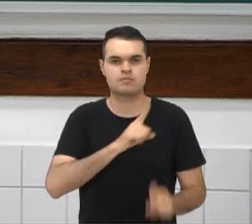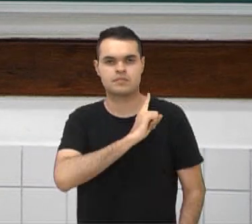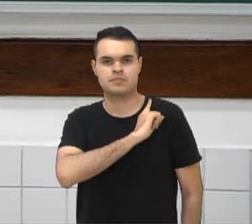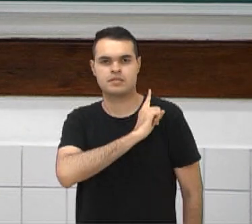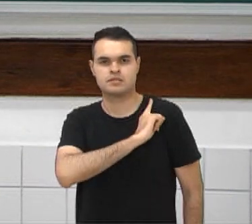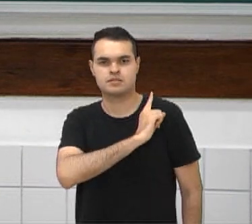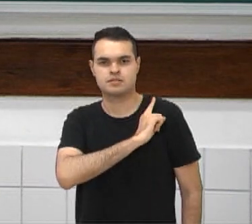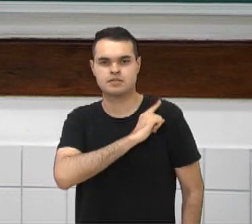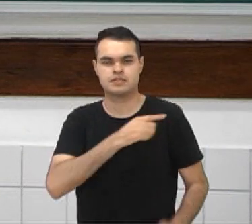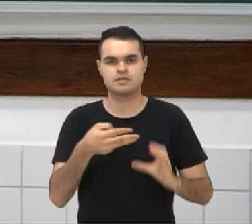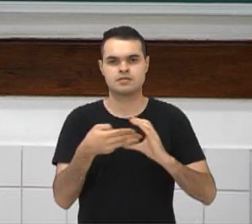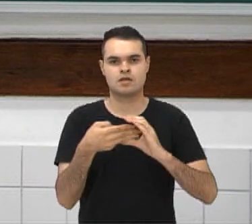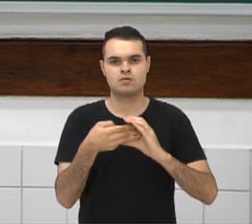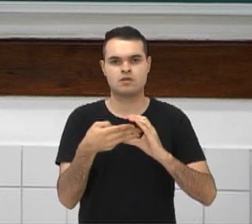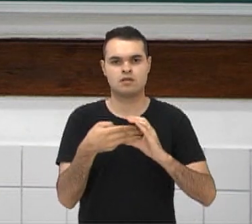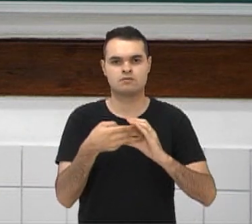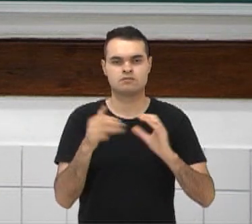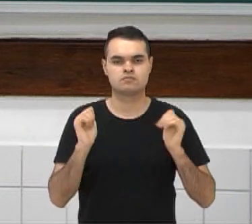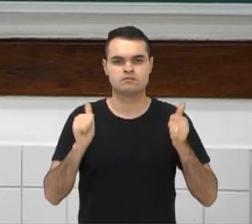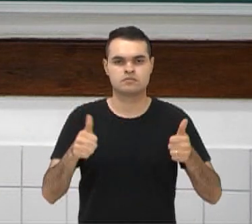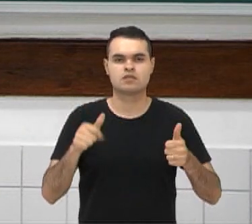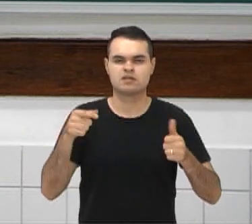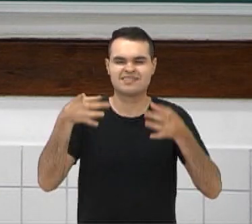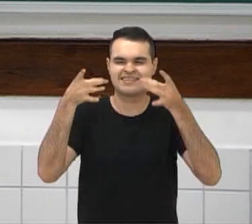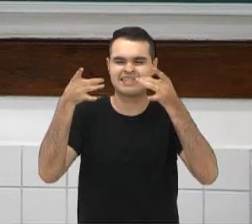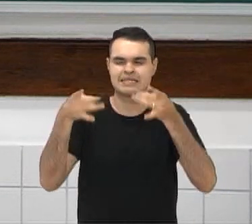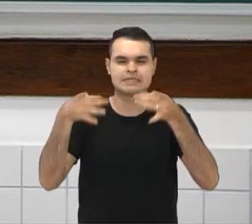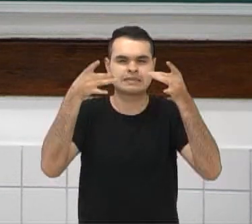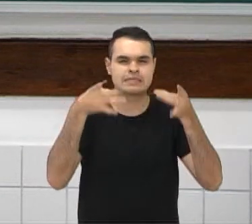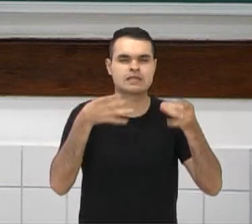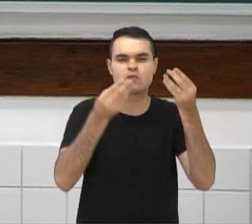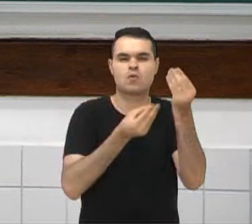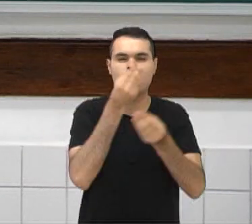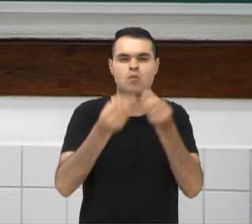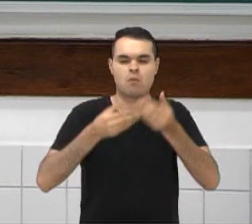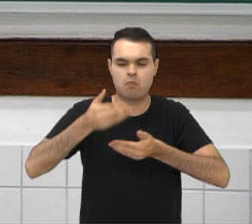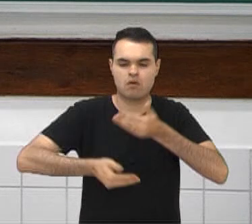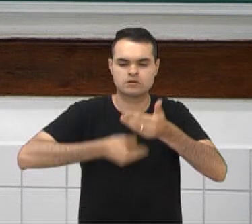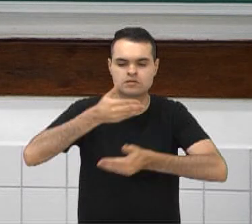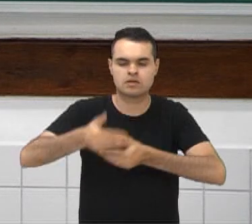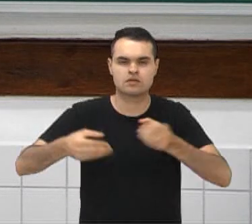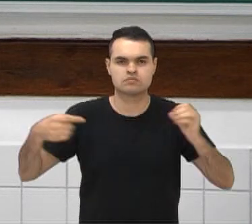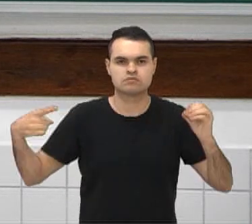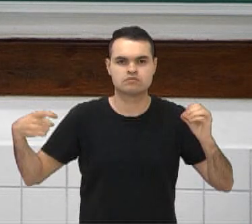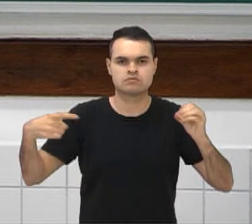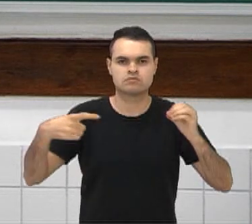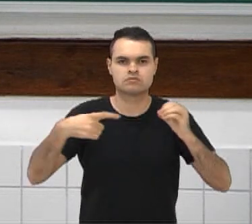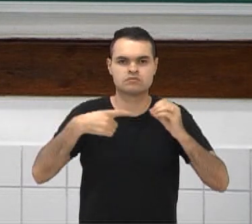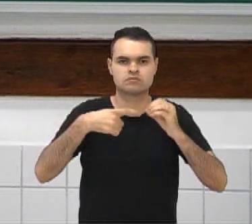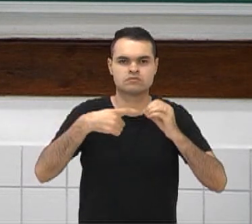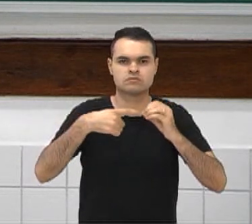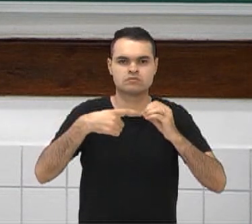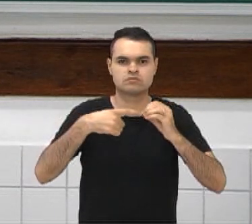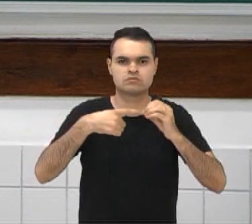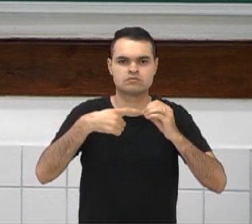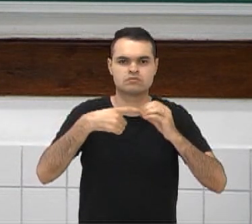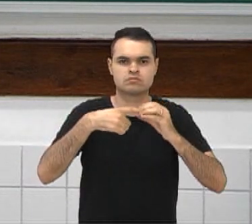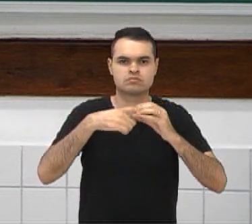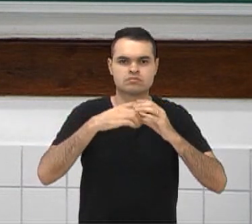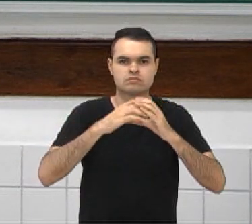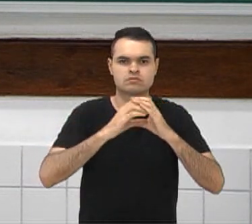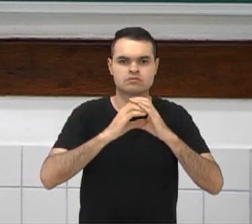série que vocês já estudaram, tudo bem? Que lá tem detalhadamente qual é o processo que vai acontecer durante a